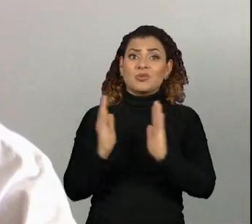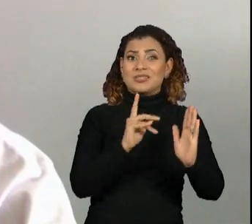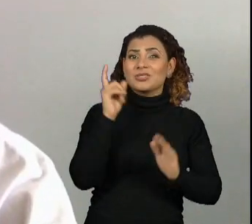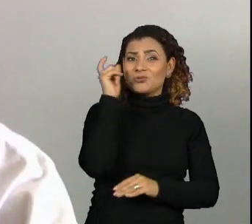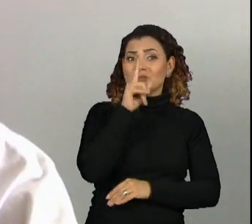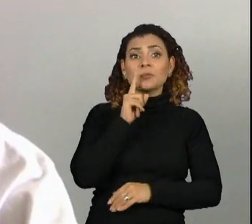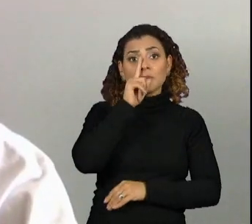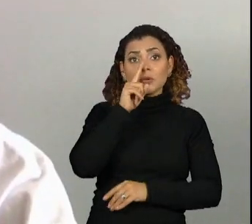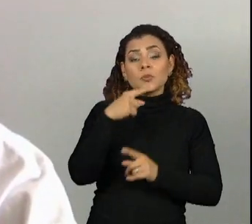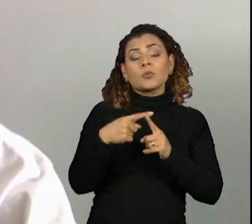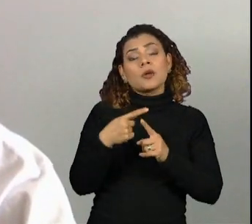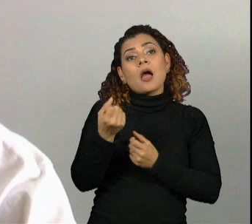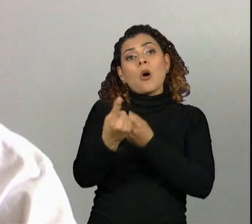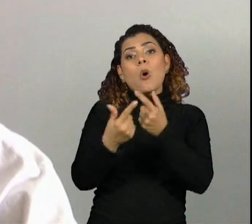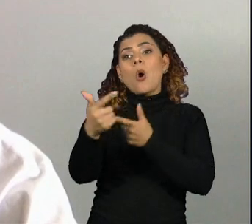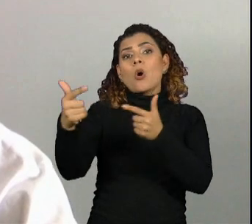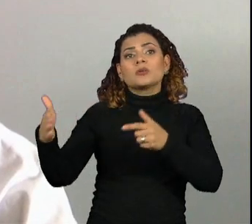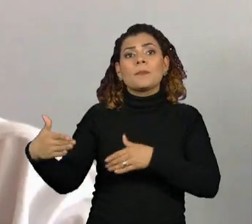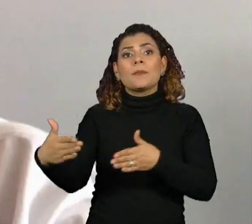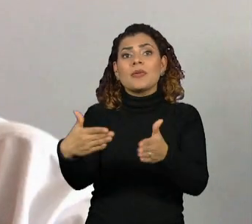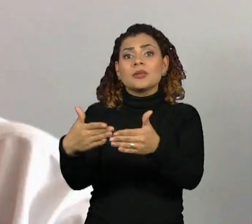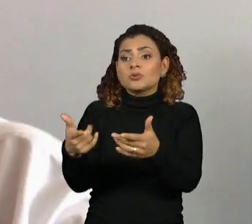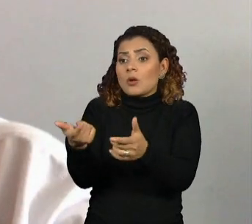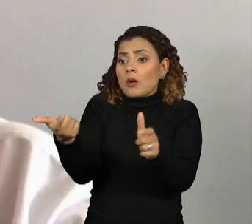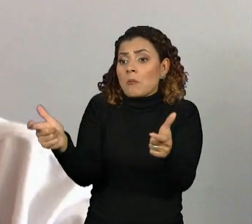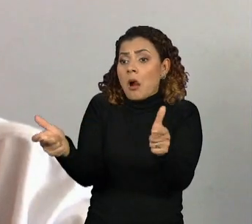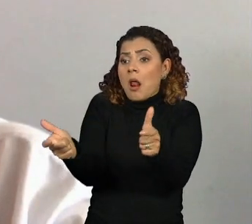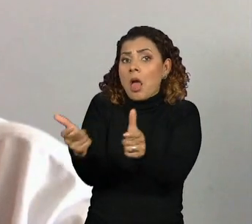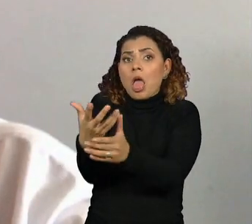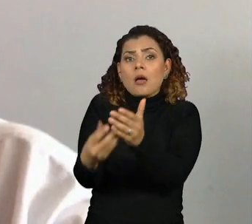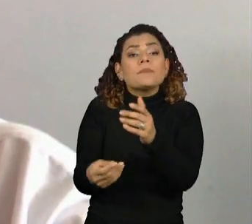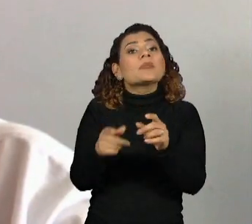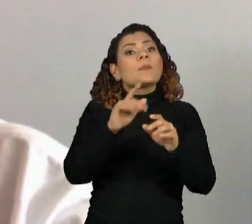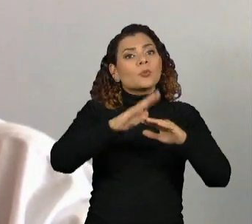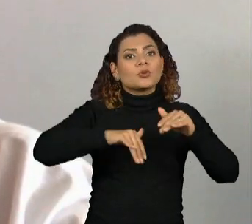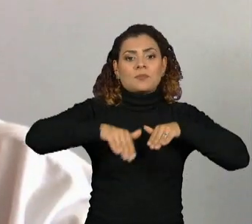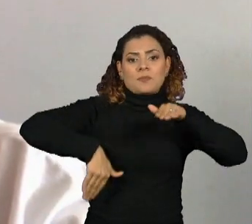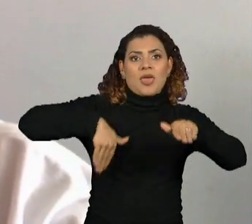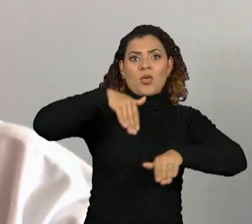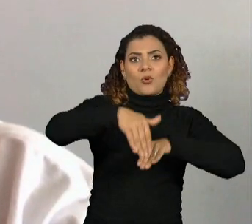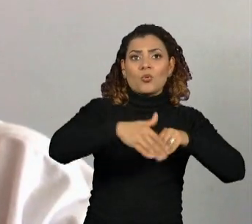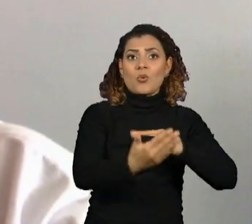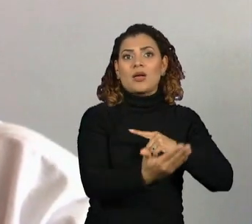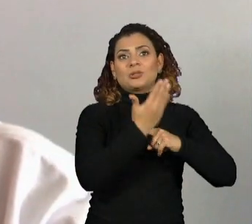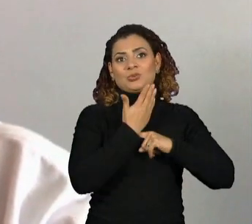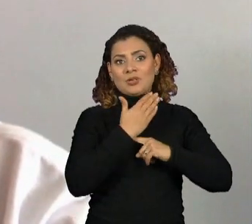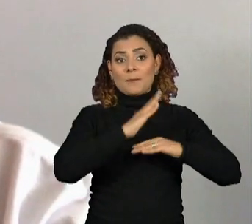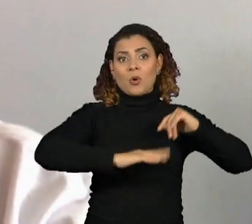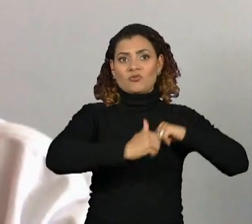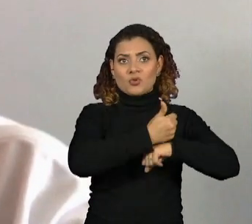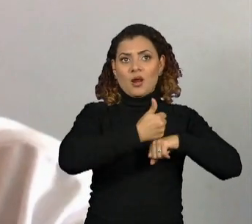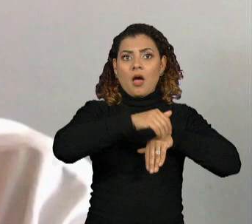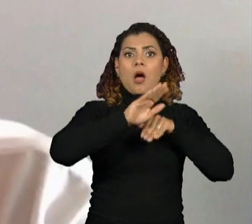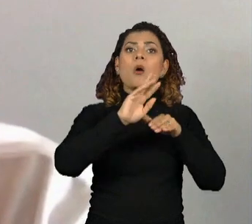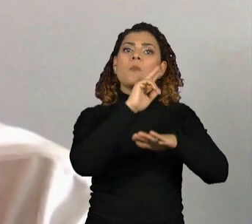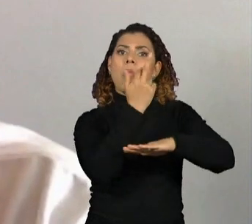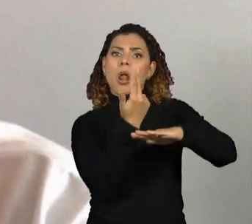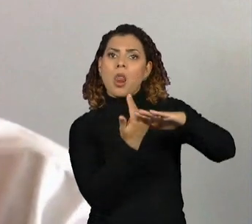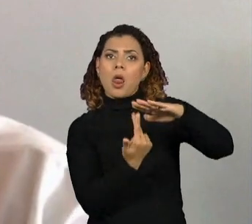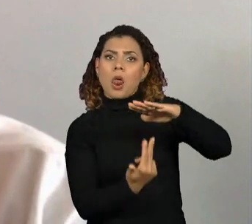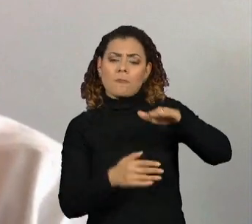espécies endêmicas de curta distribuição. Esse pessoal que mergulha das operadoras vai poder ajudar